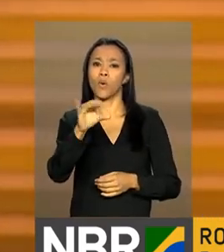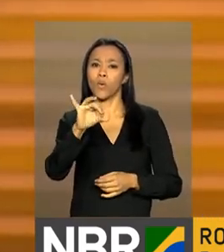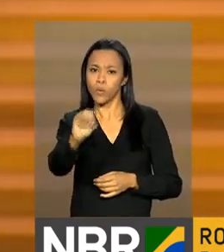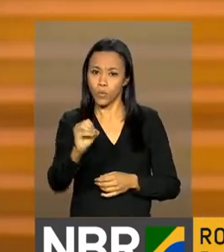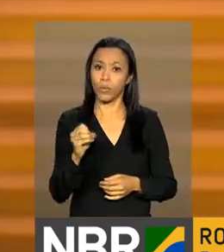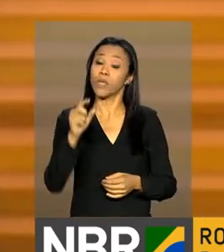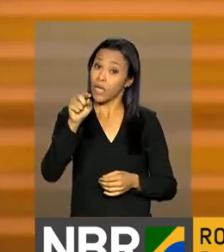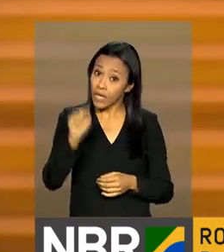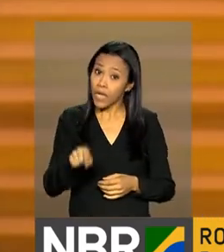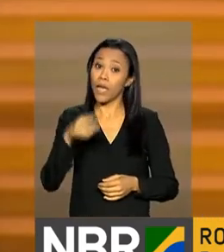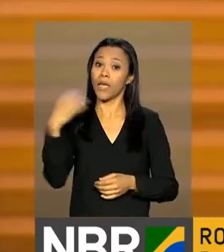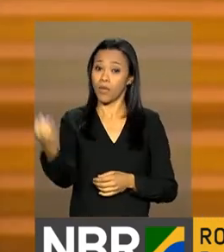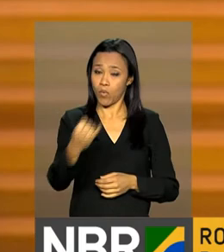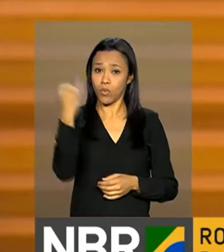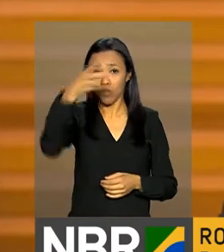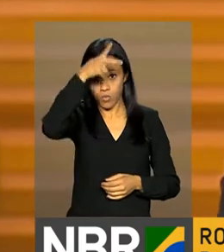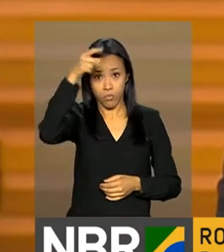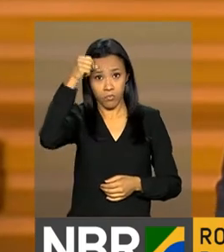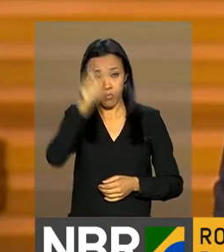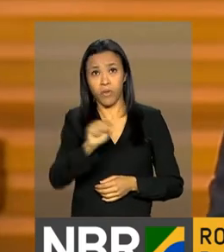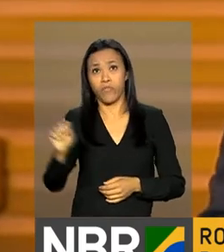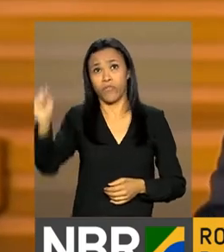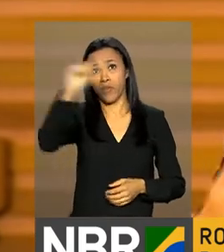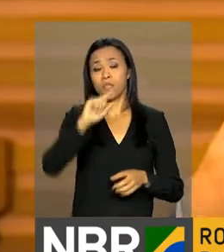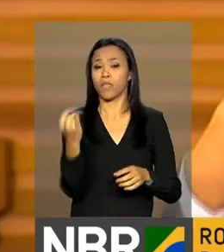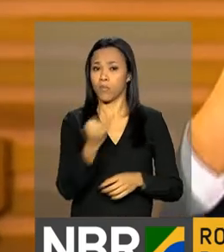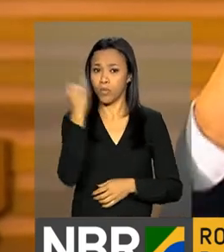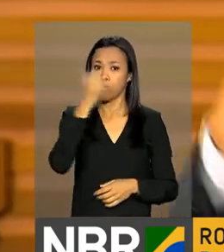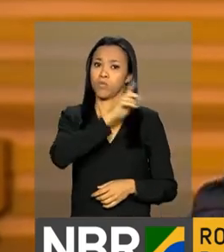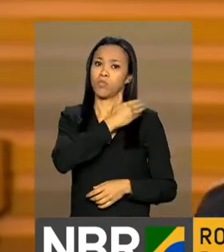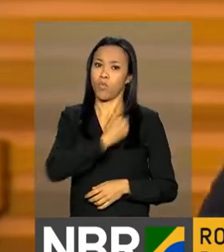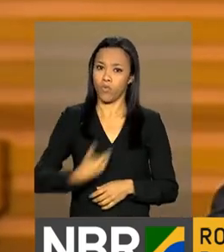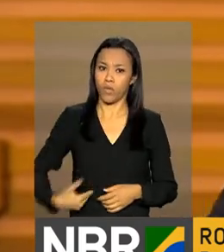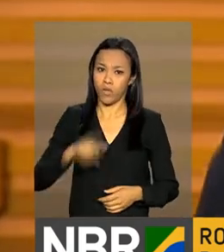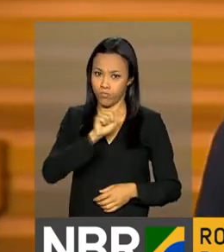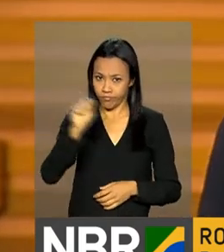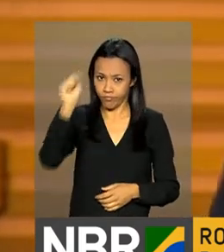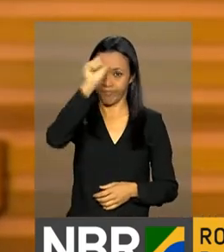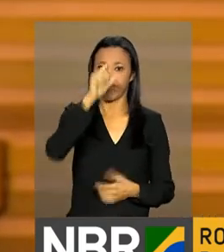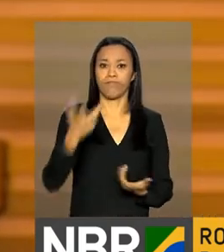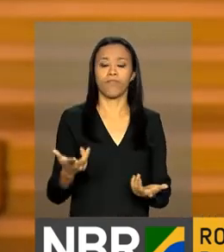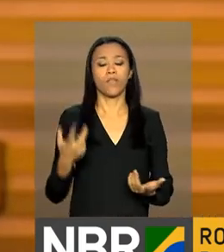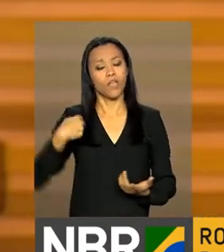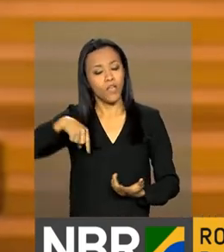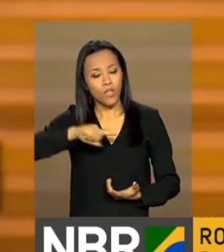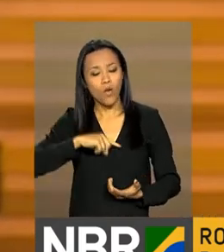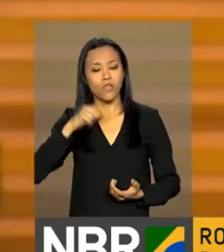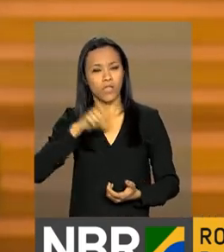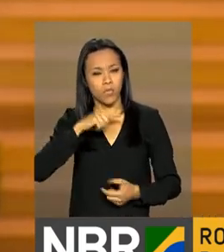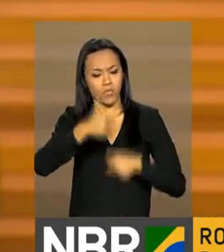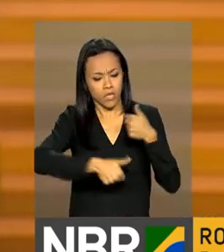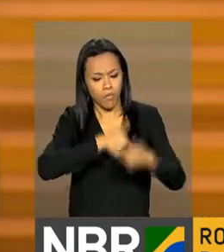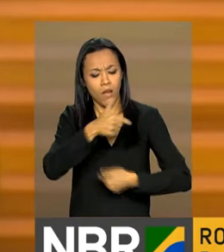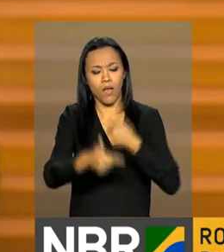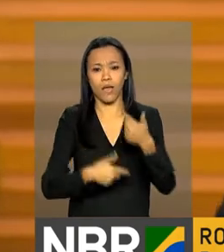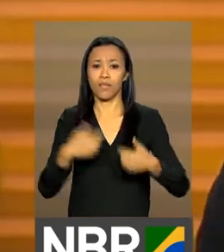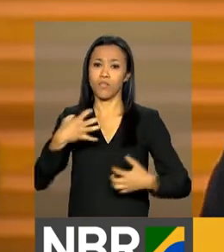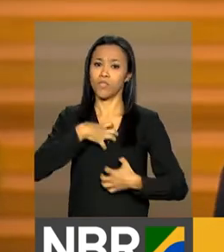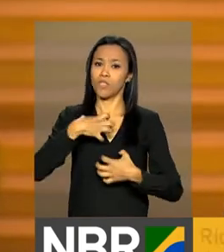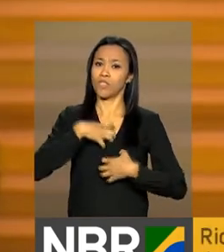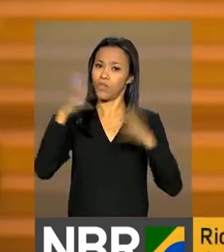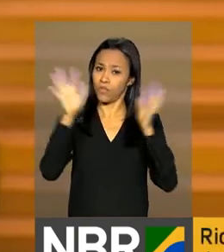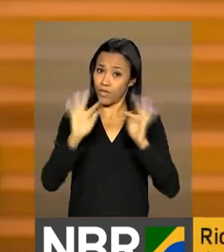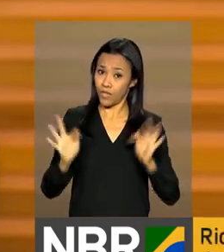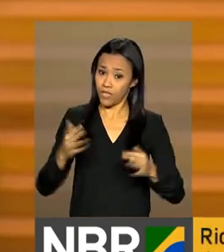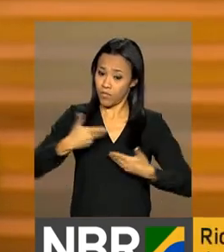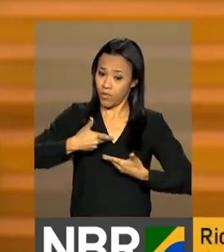né? Para o governador também, tem pedido. Então, a gente tem trabalhado de forma permanente e conjunta. Fico muito feliz de